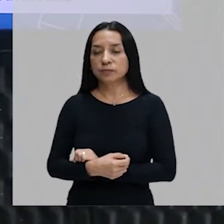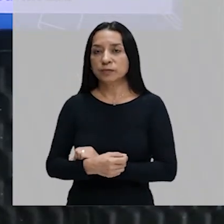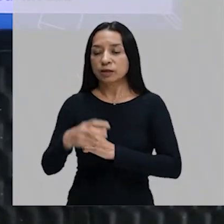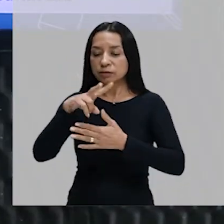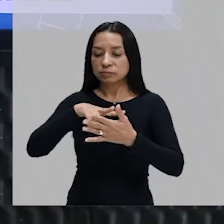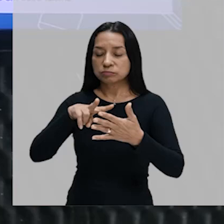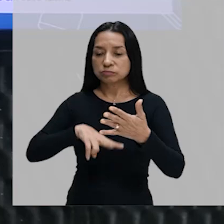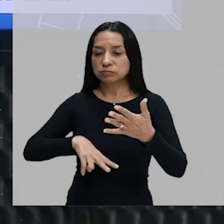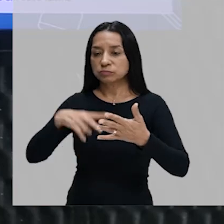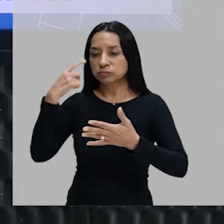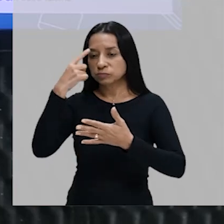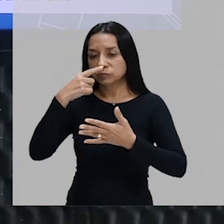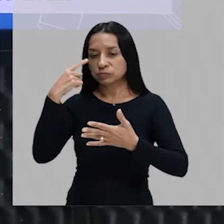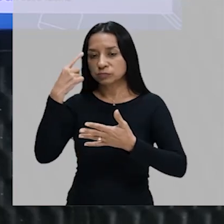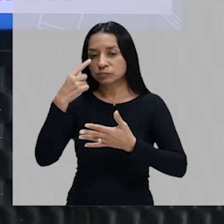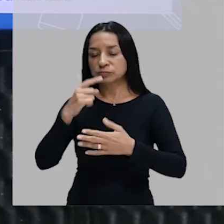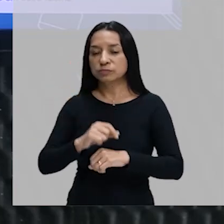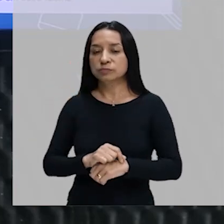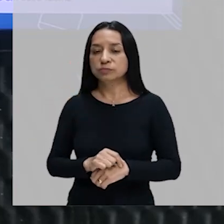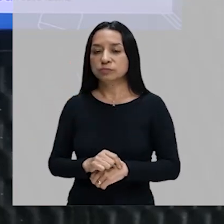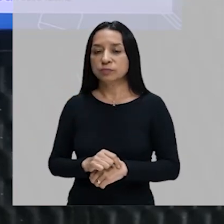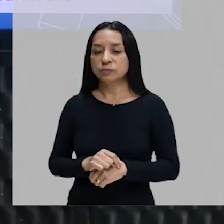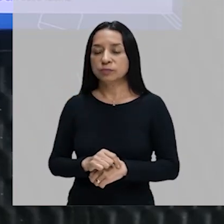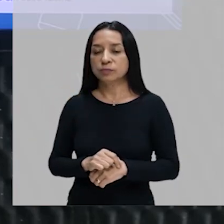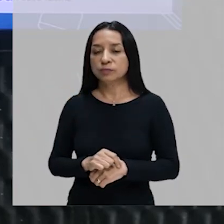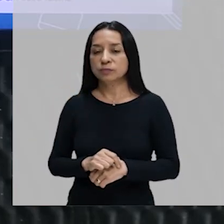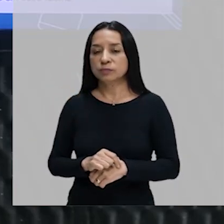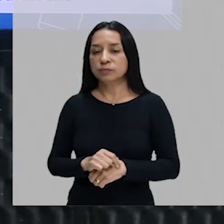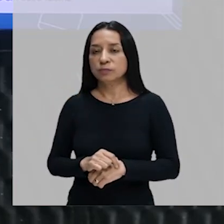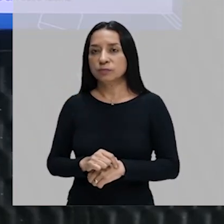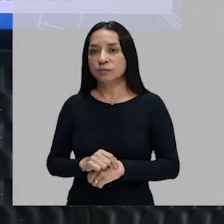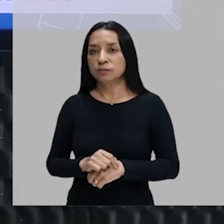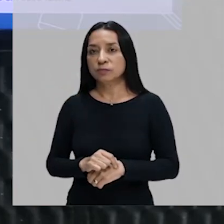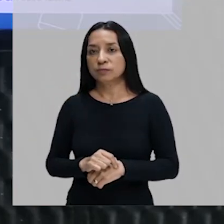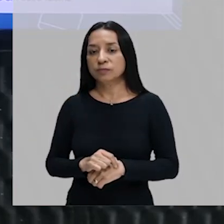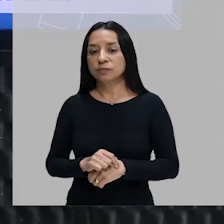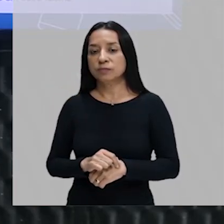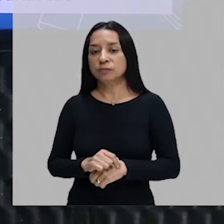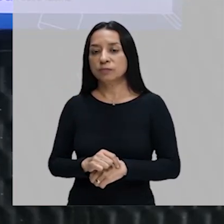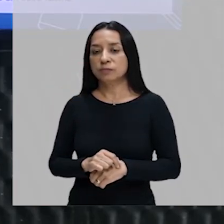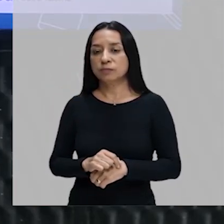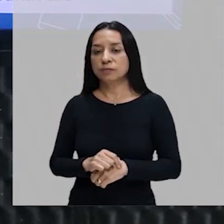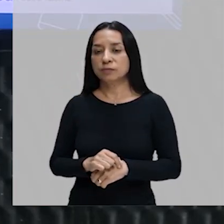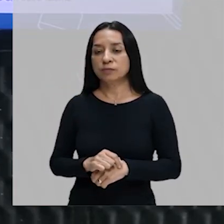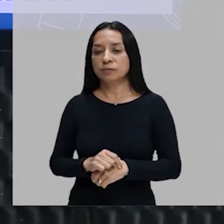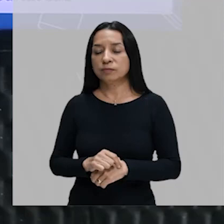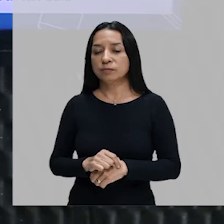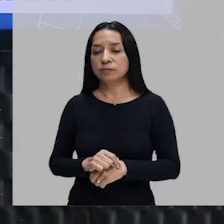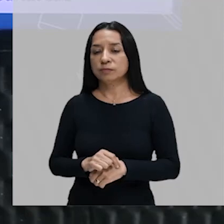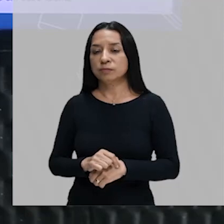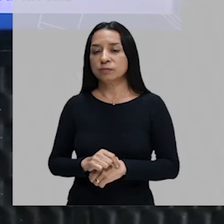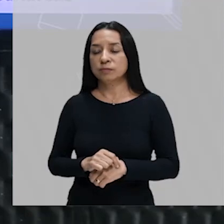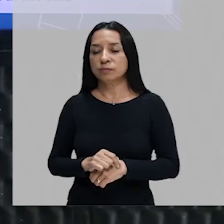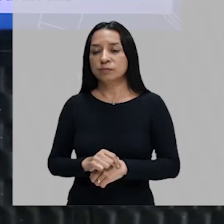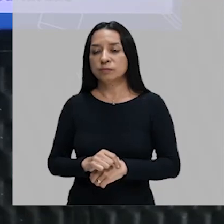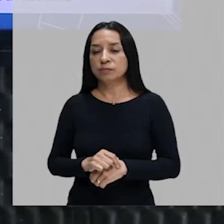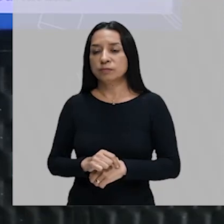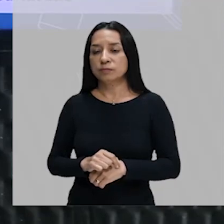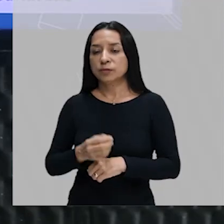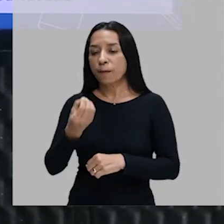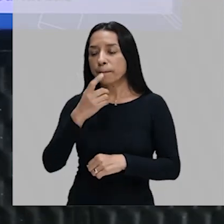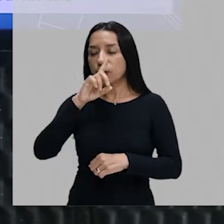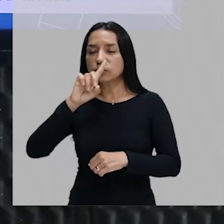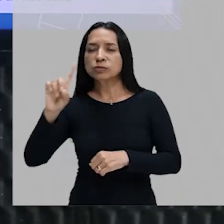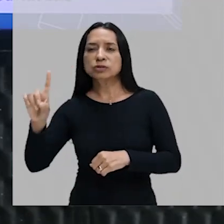hola é como eu geralmente chego aqui no canal para vocês. Buenos dias, que passa? Né?